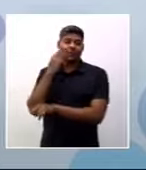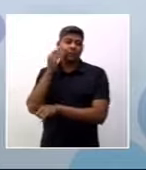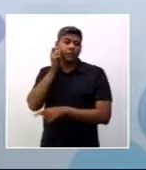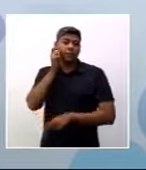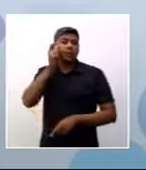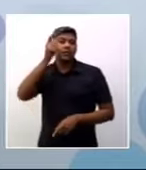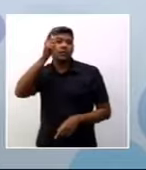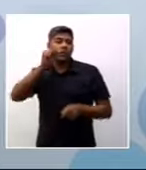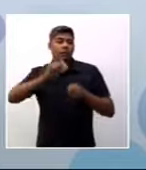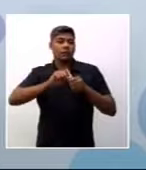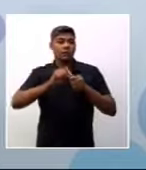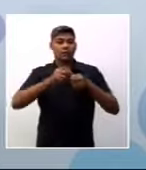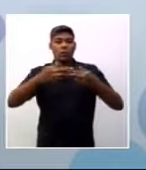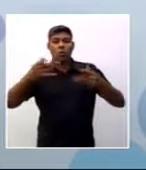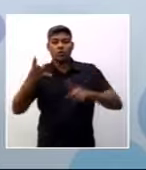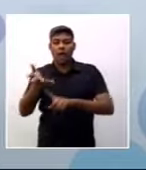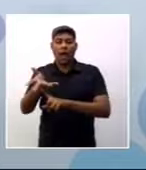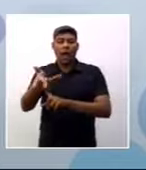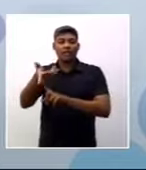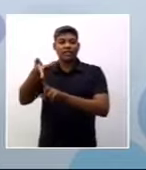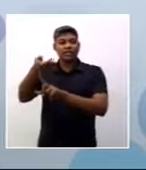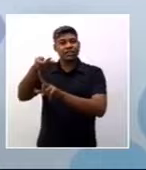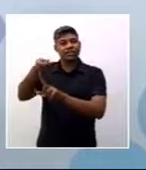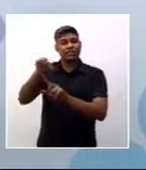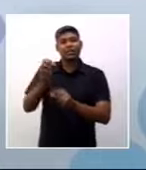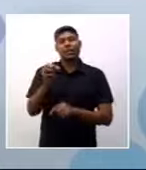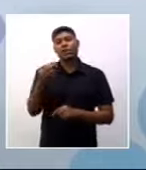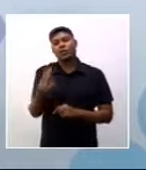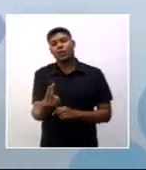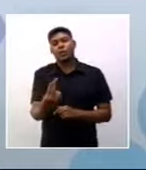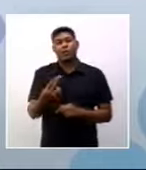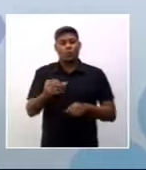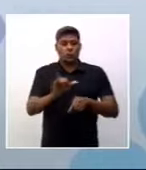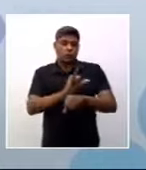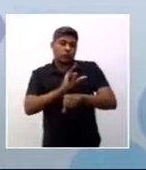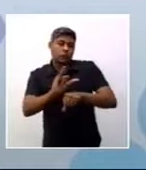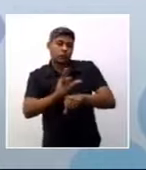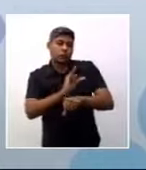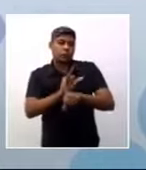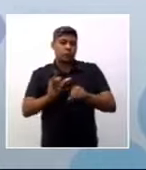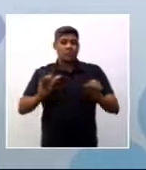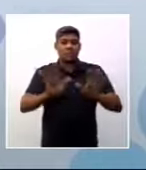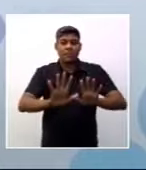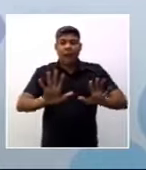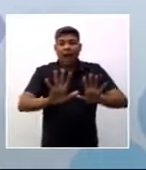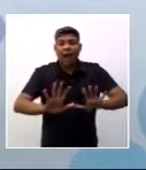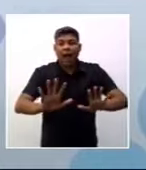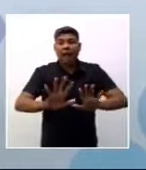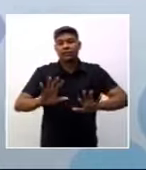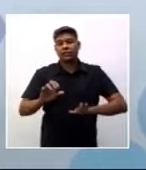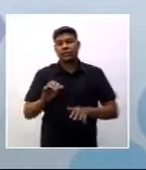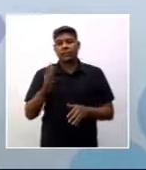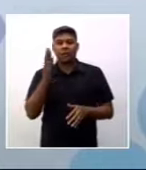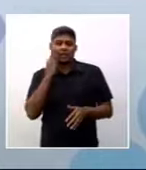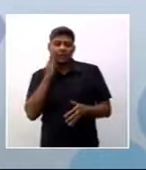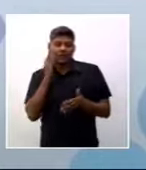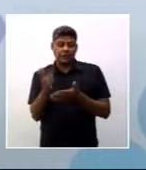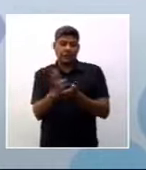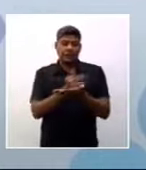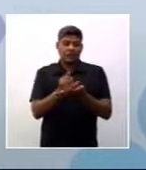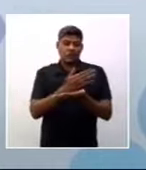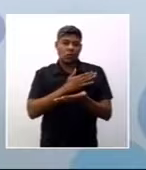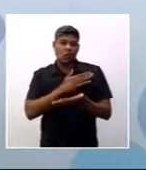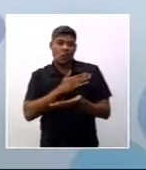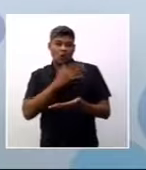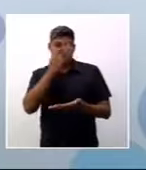de fazer alguma coisa artística ou para fazer uma montagem de imagens ou a gente faz montagem mesmo às vezes de figuras que a